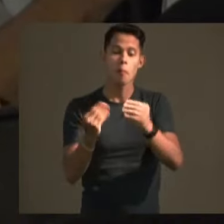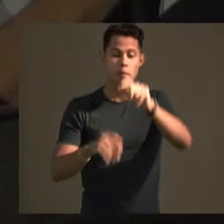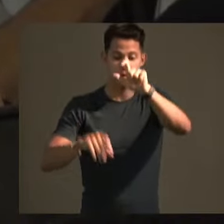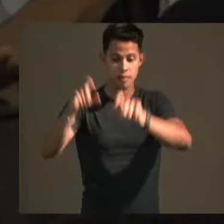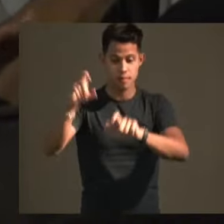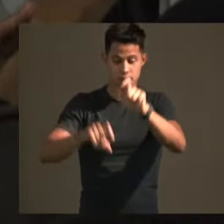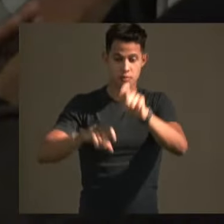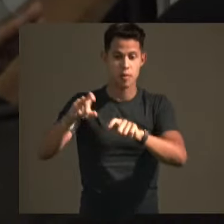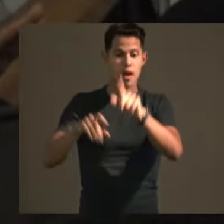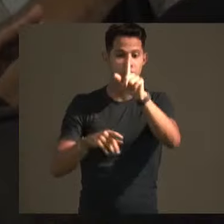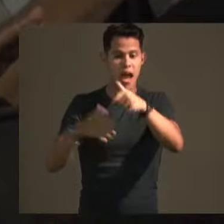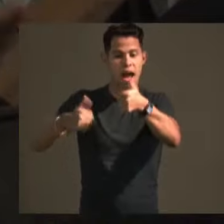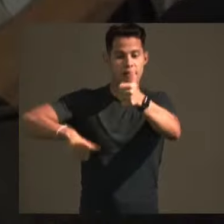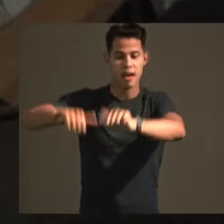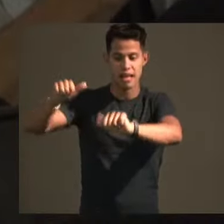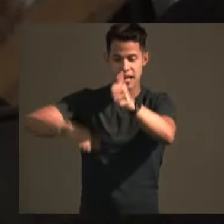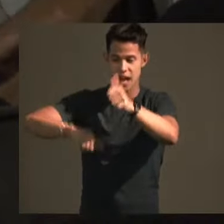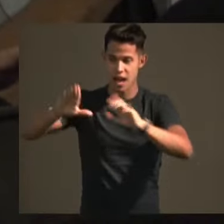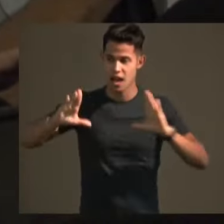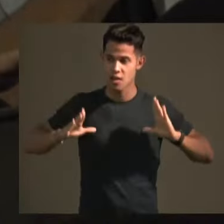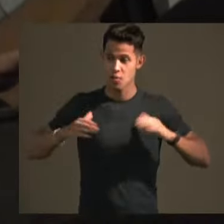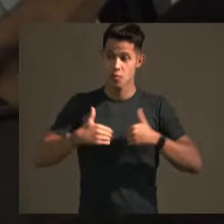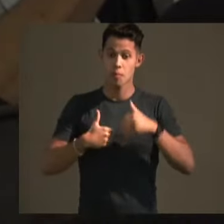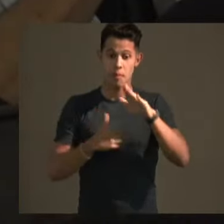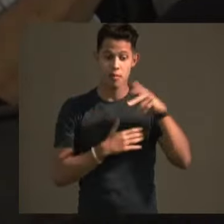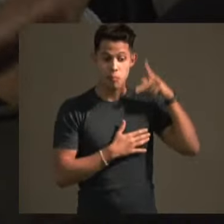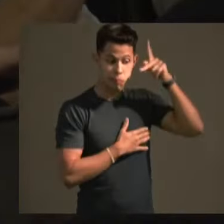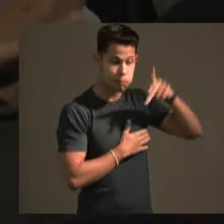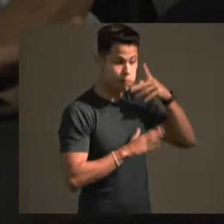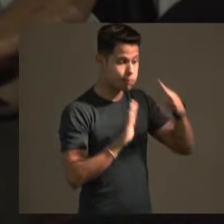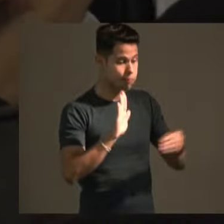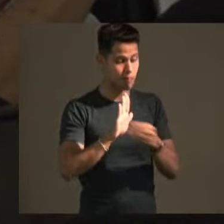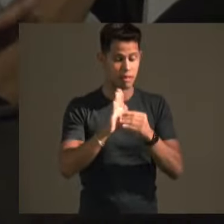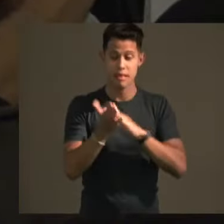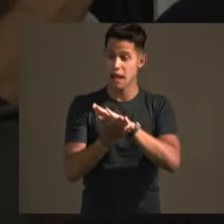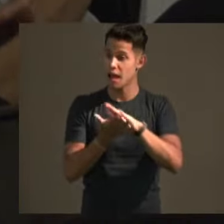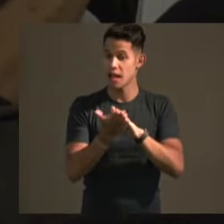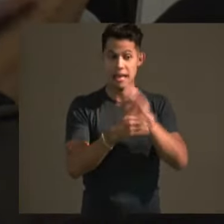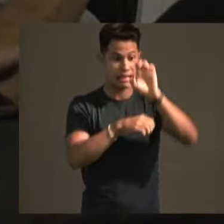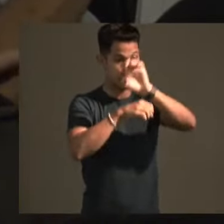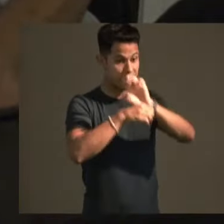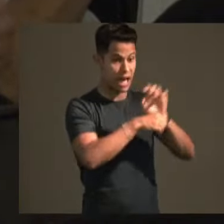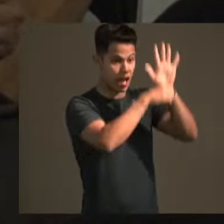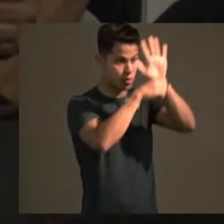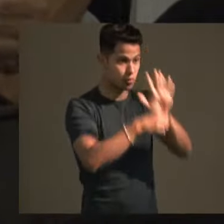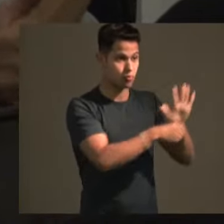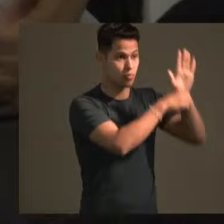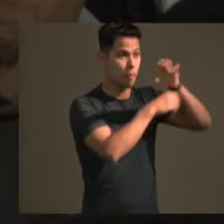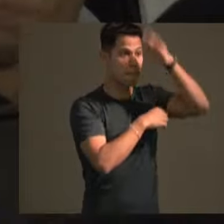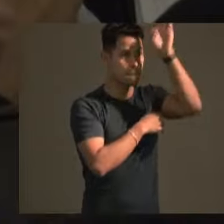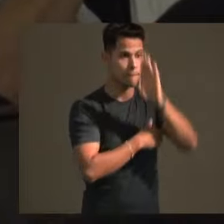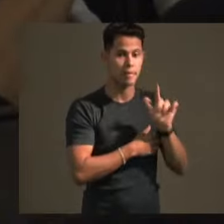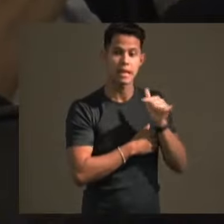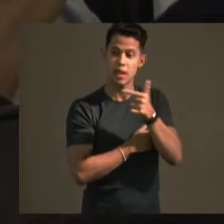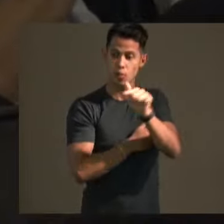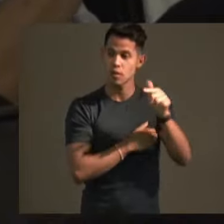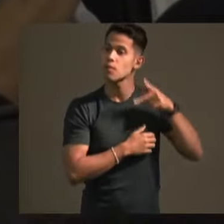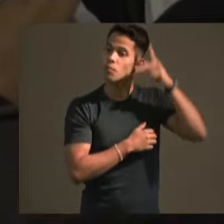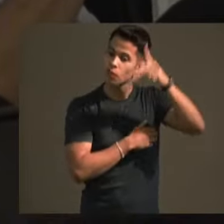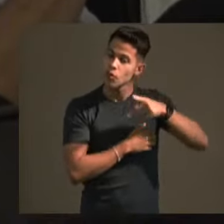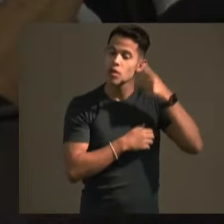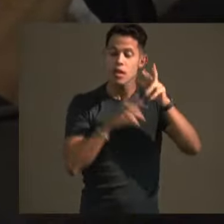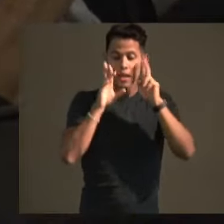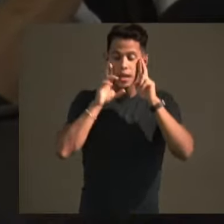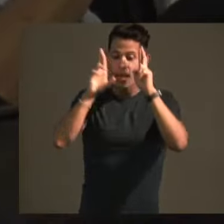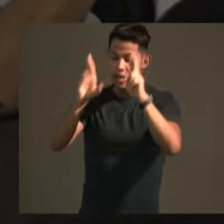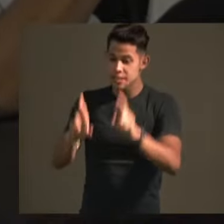como adultos, e nós não temos política pública em lugar nenhum. Em estado nenhum nós temos política pública que respeite a condição de autista